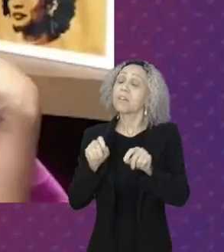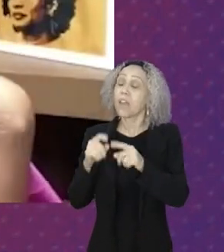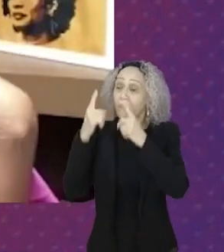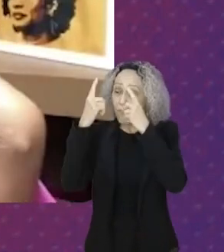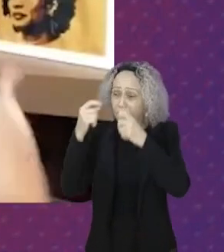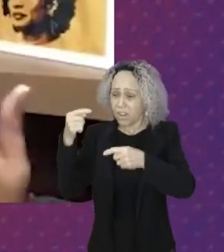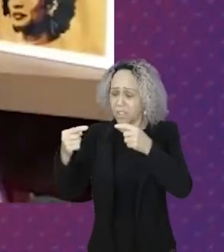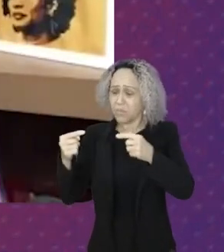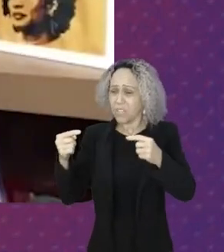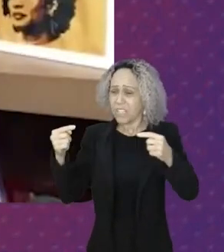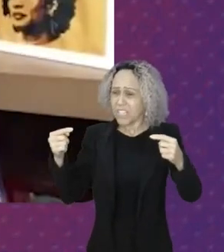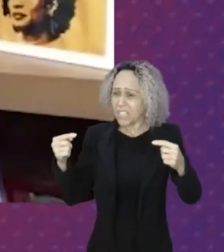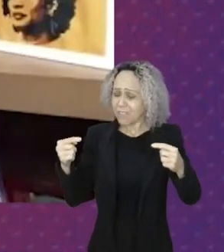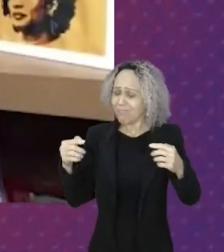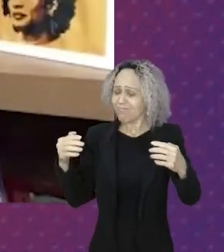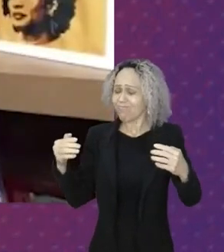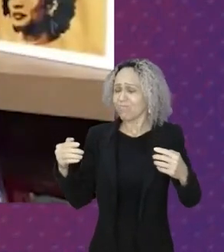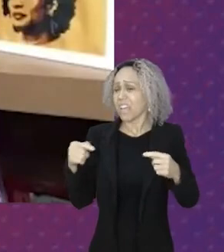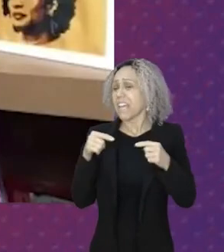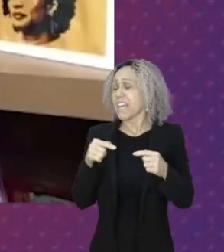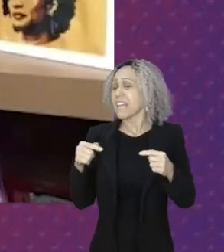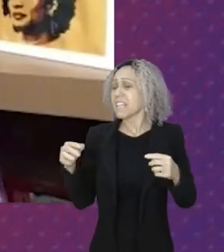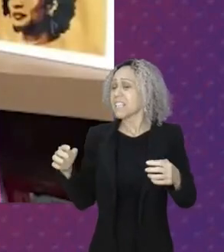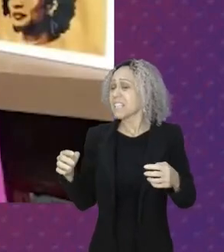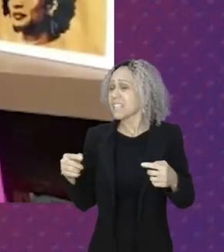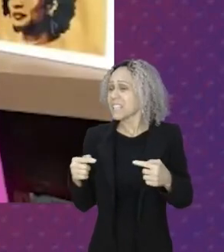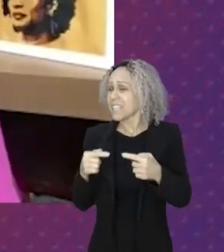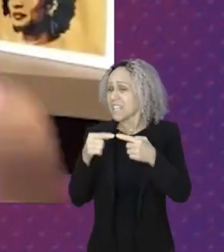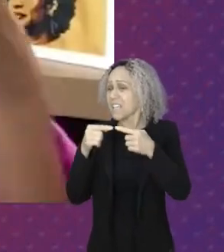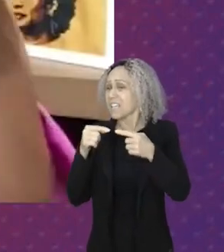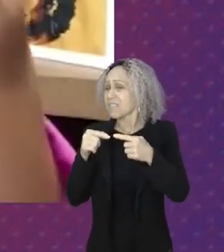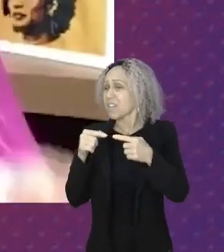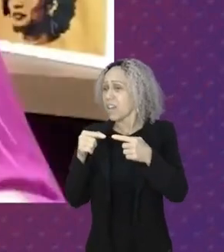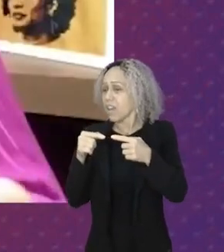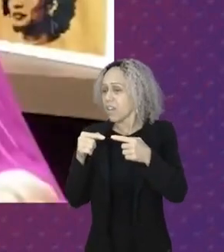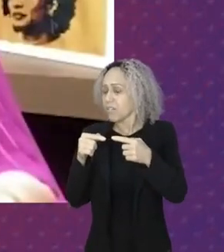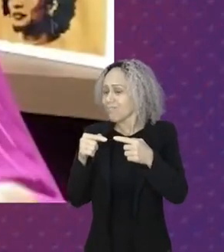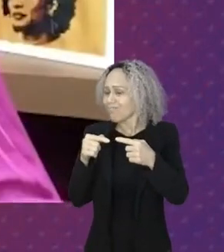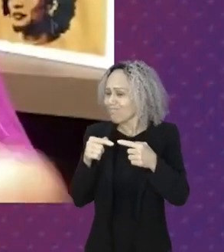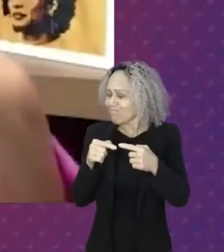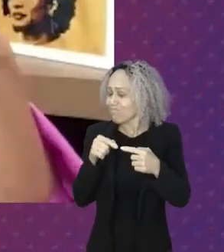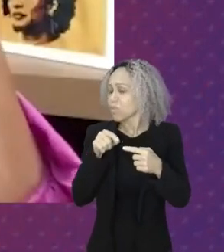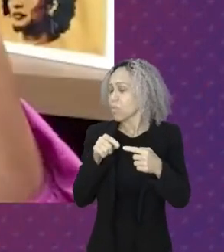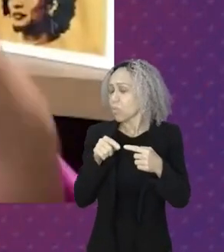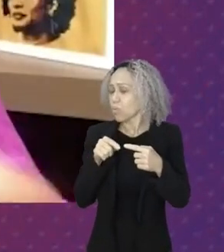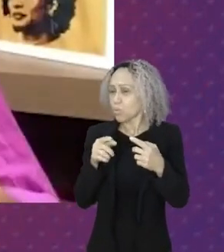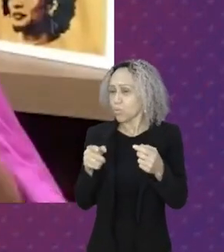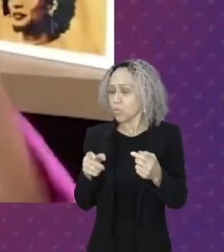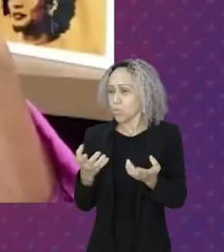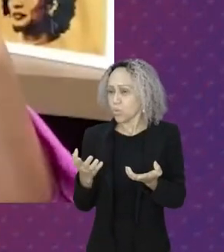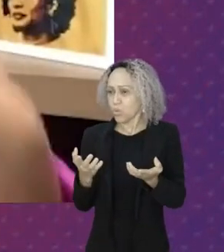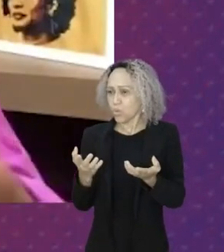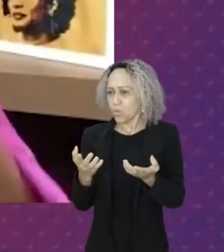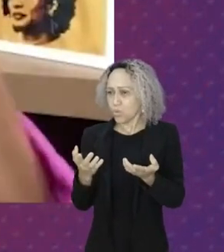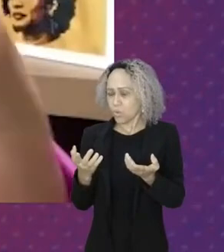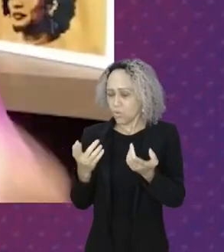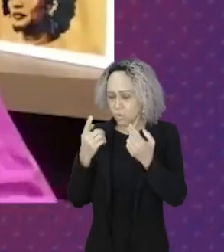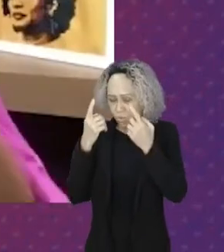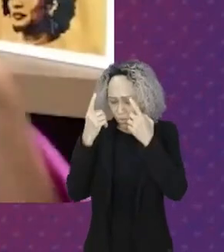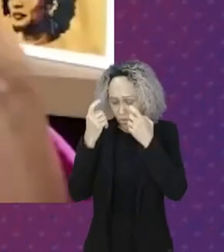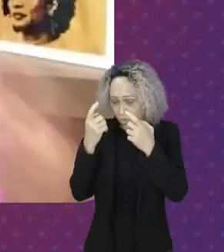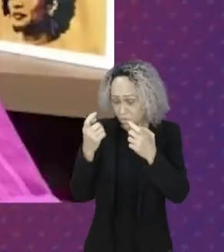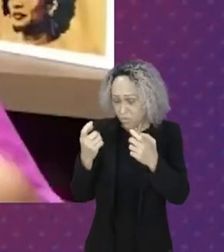esse caso extremo. E o Dia Nacional Marielle Franco, ele vem com esse objetivo de enfrentar todo tipo